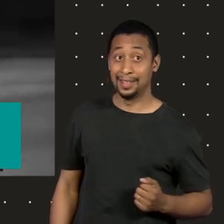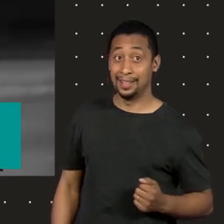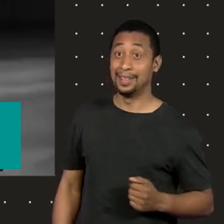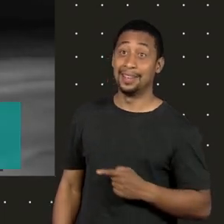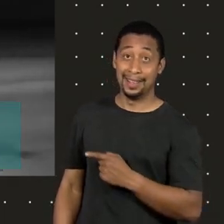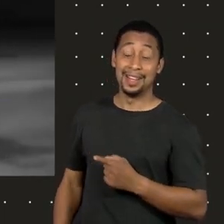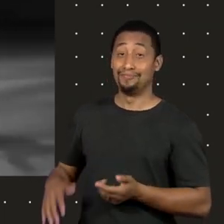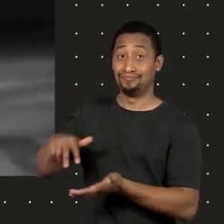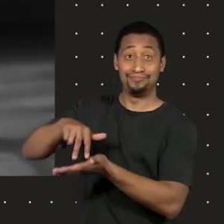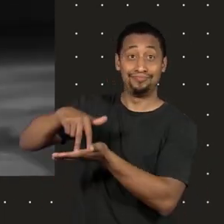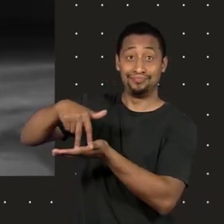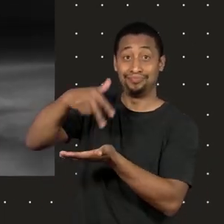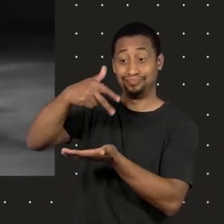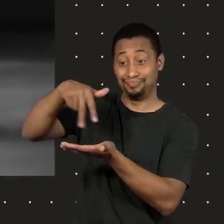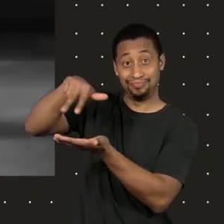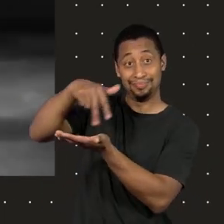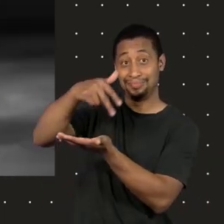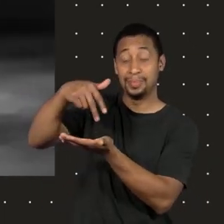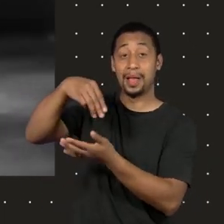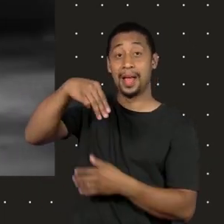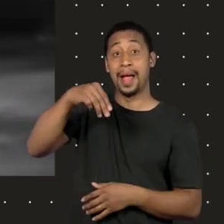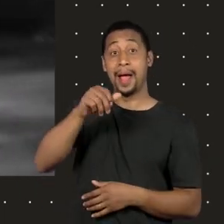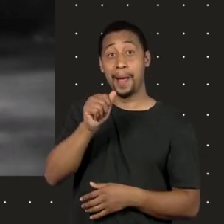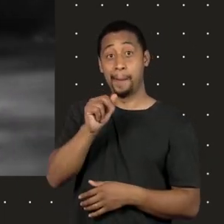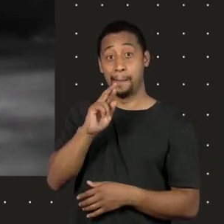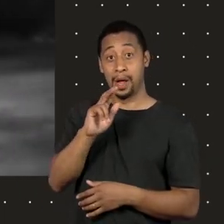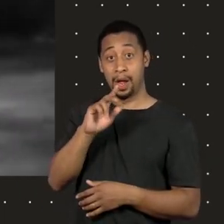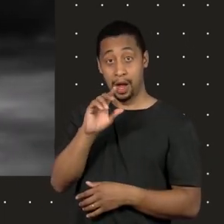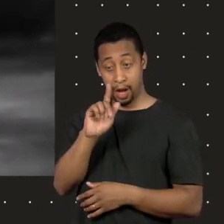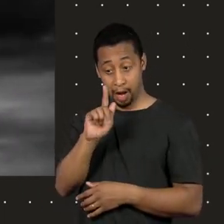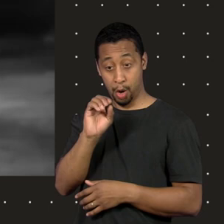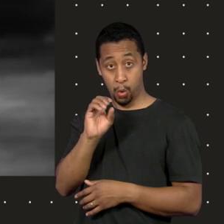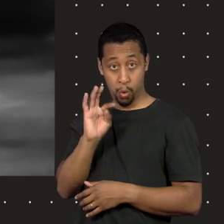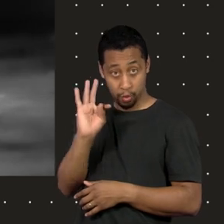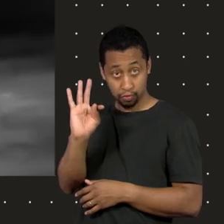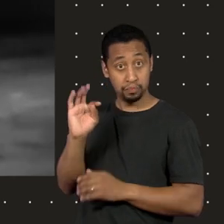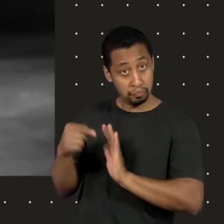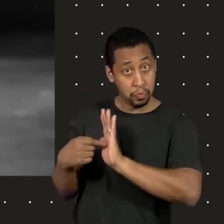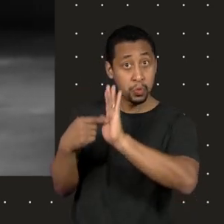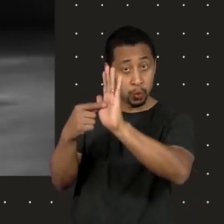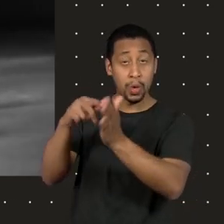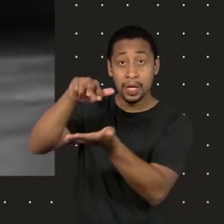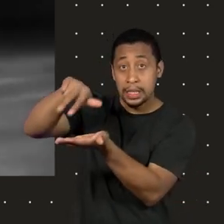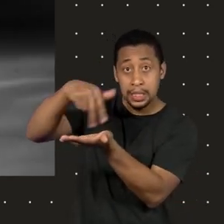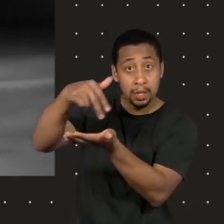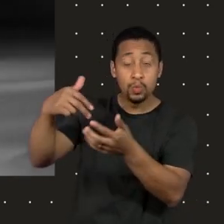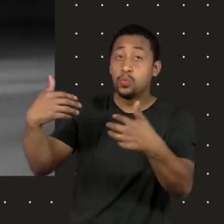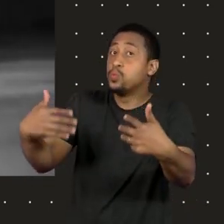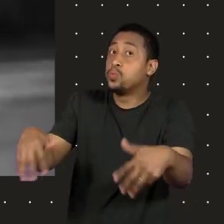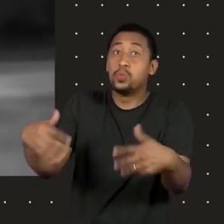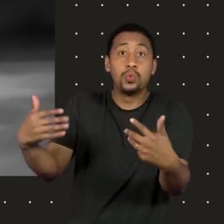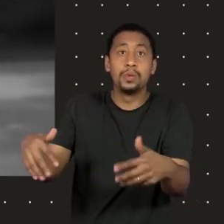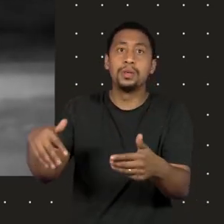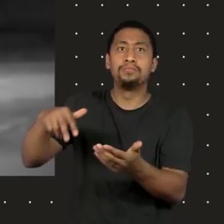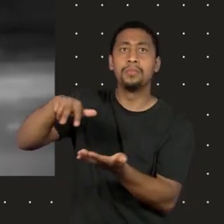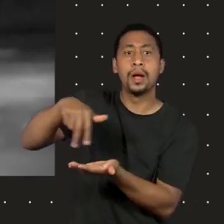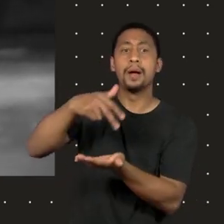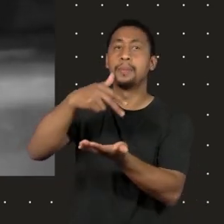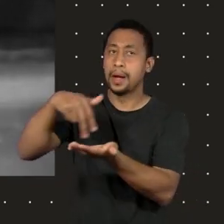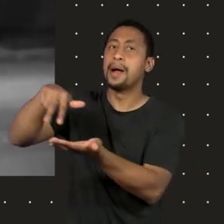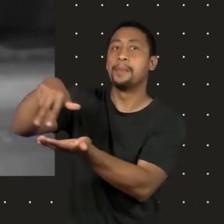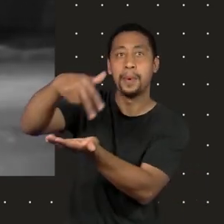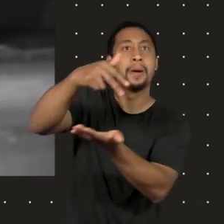com ela está, é que ela desmistificava o clássico. Ela não ficava rígida.